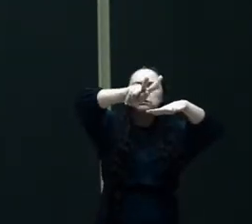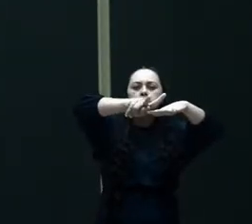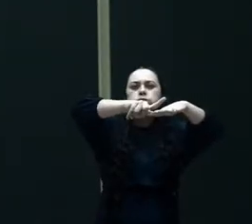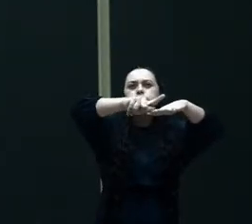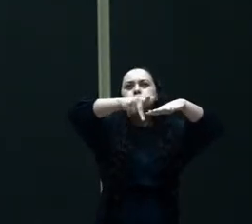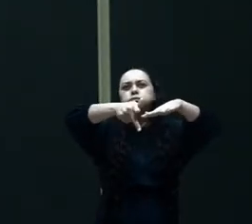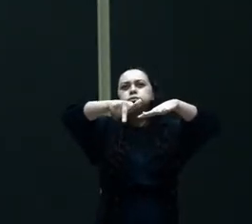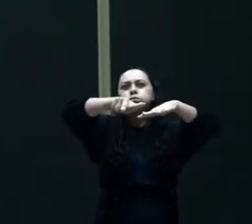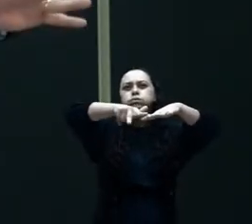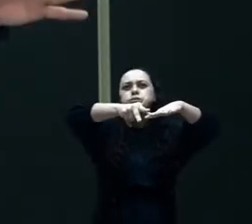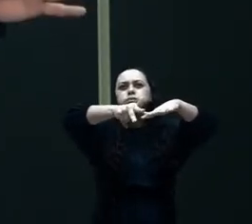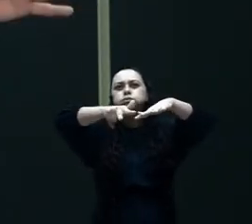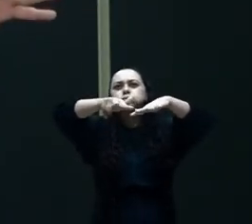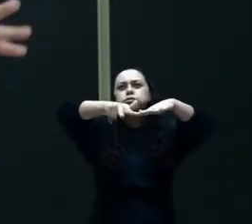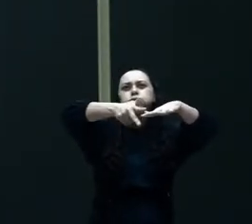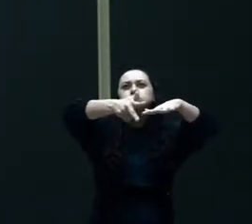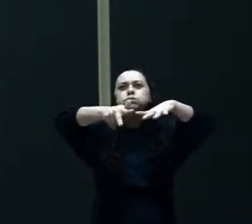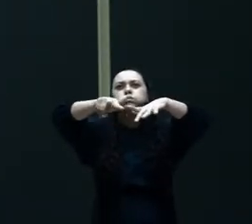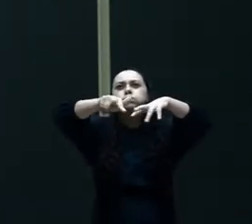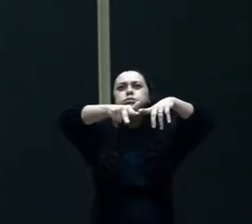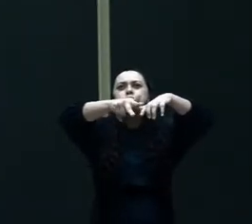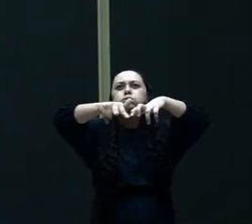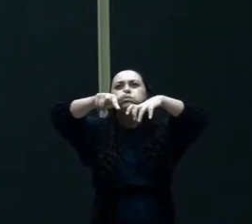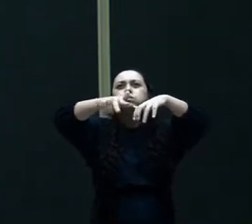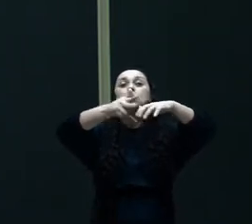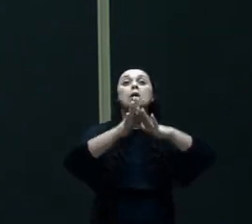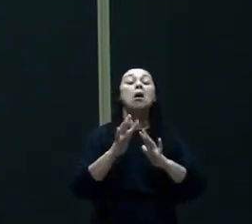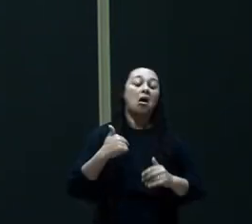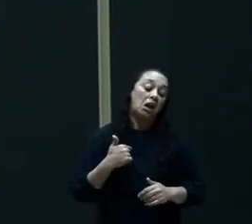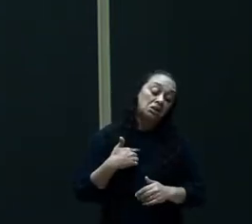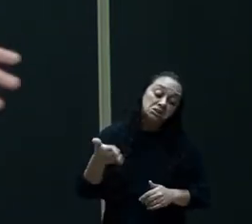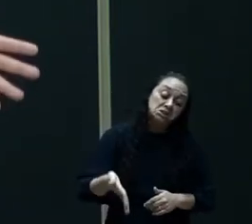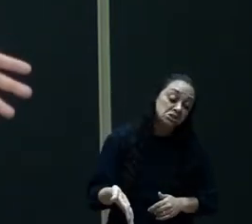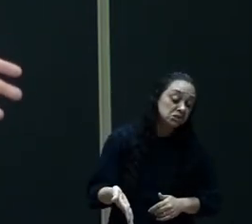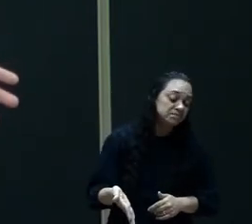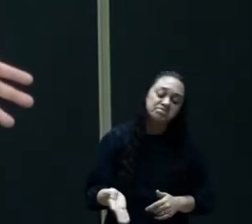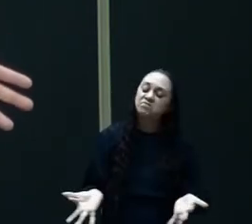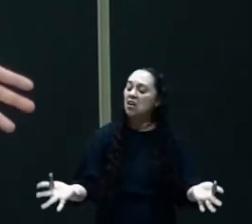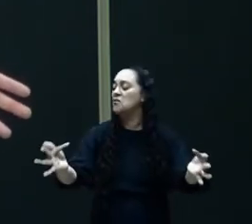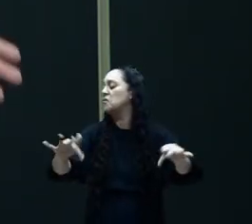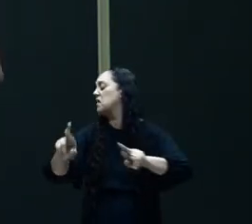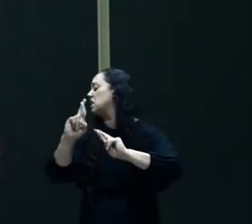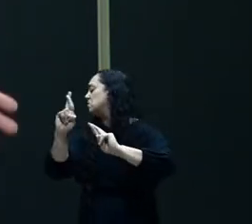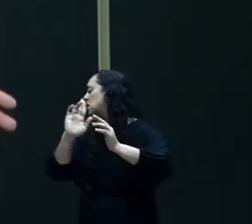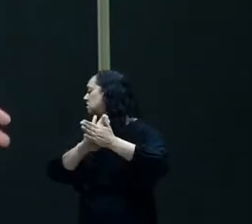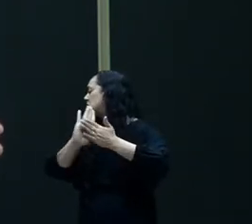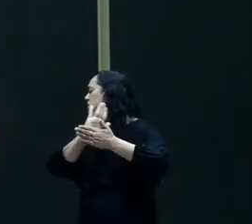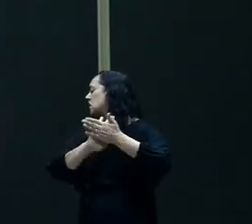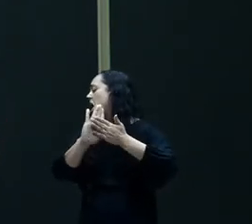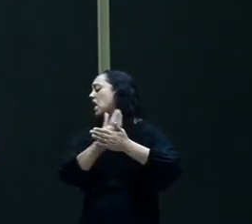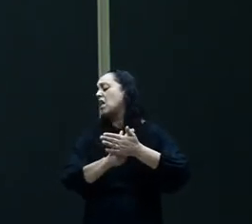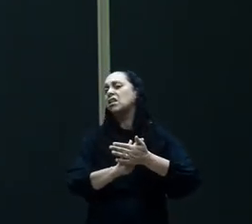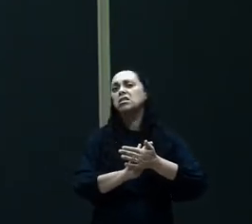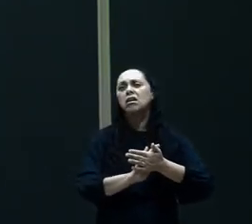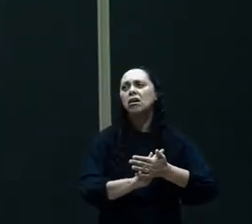certeza de morte acabou esperança não tem mais o que fazer pastor Mas e a promessa sim